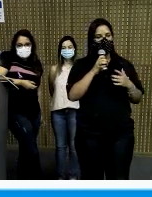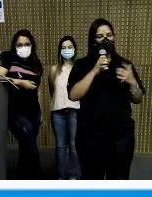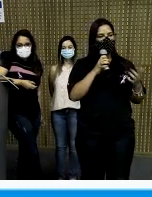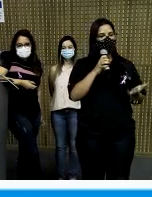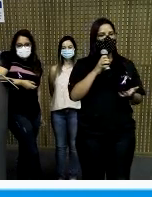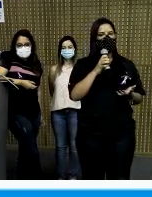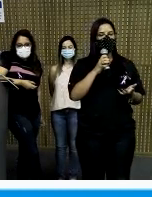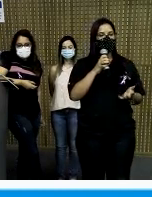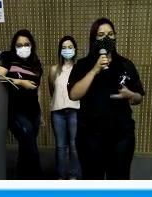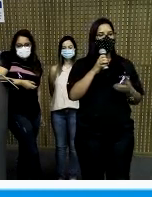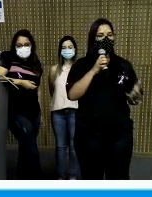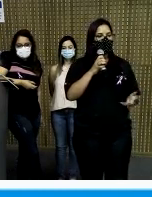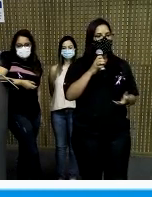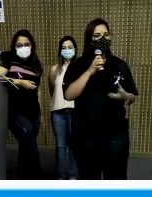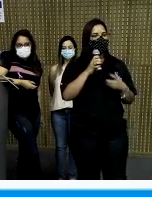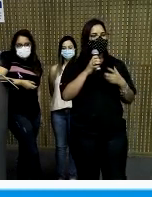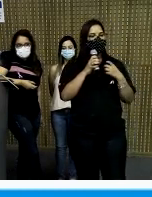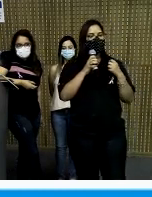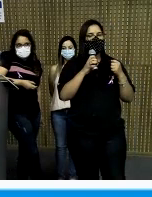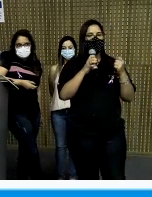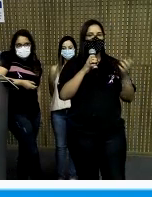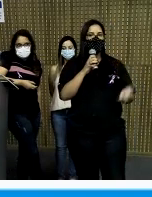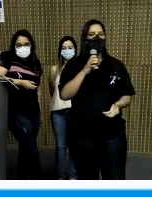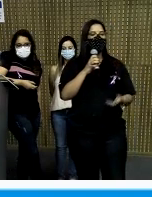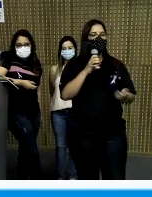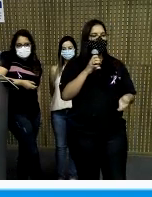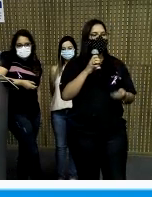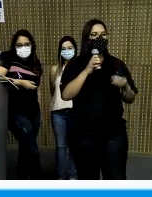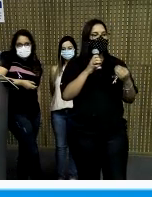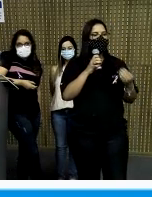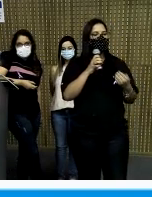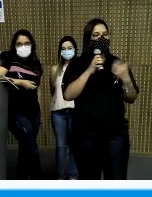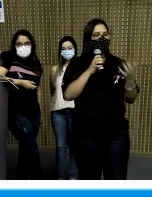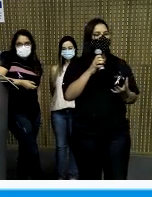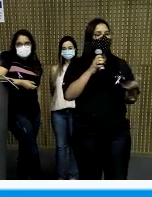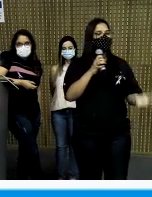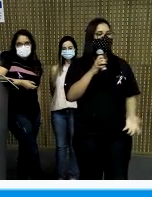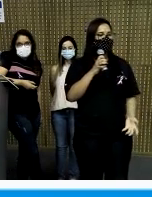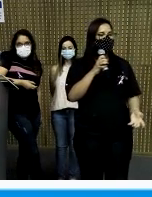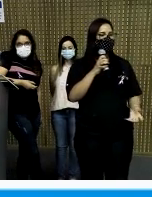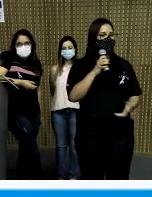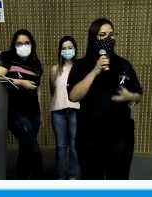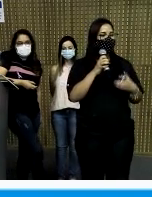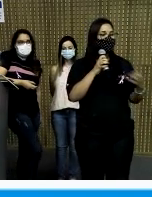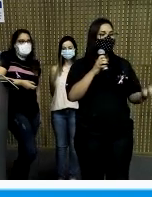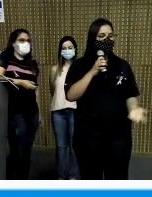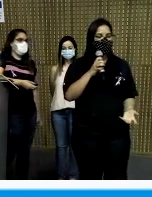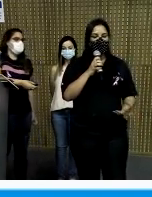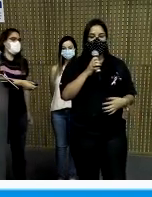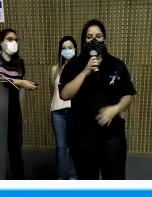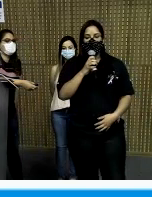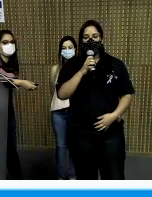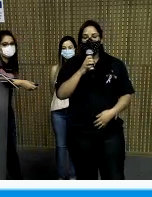vezes algumas consultas demoram, então, assim, por que quando marcam, esse pessoal deixa de ir nessa consulta, que às vezes demora